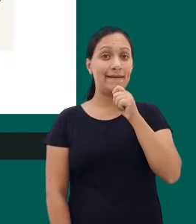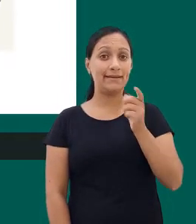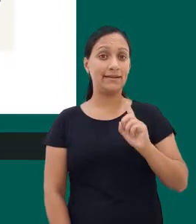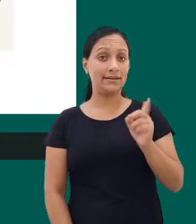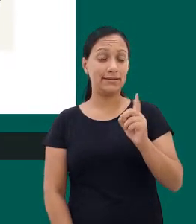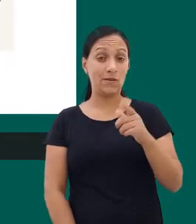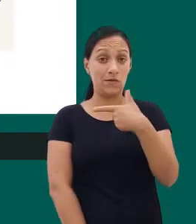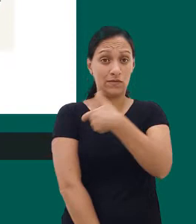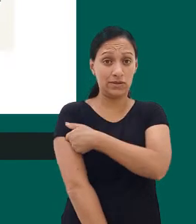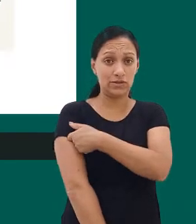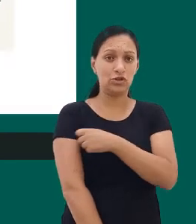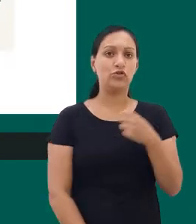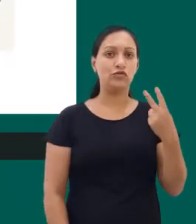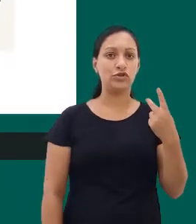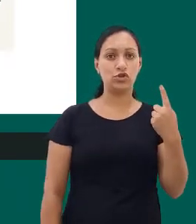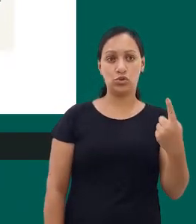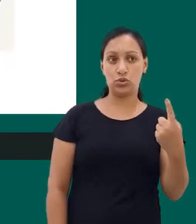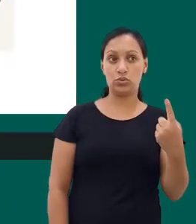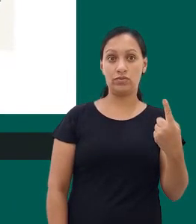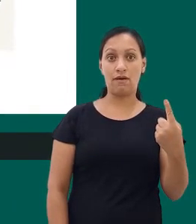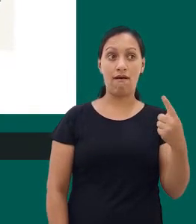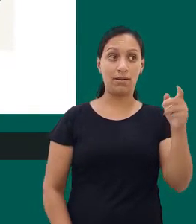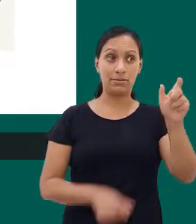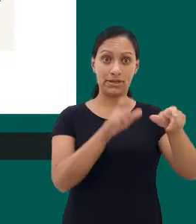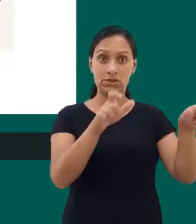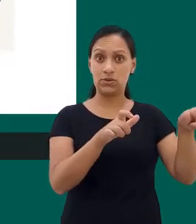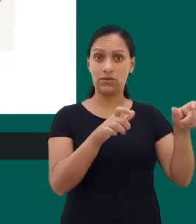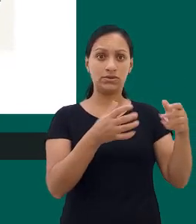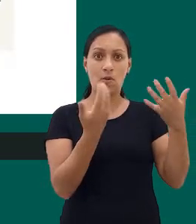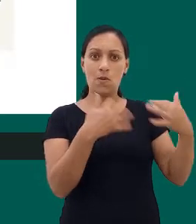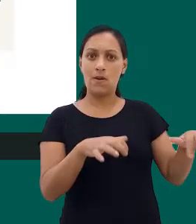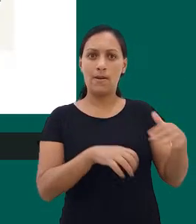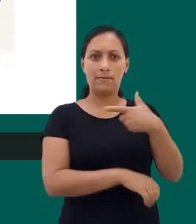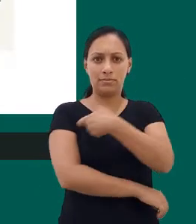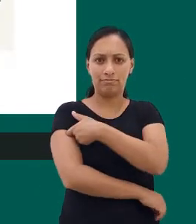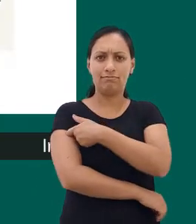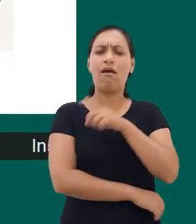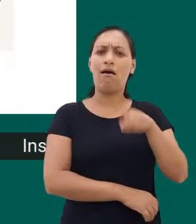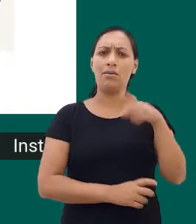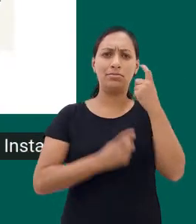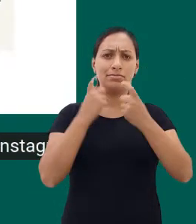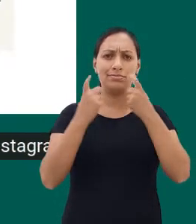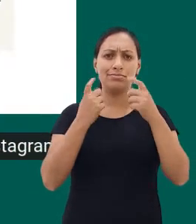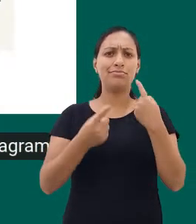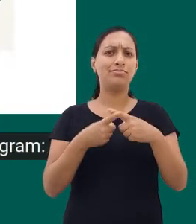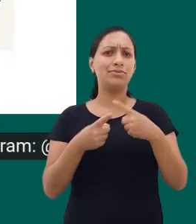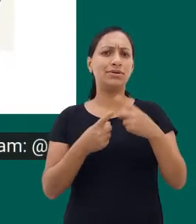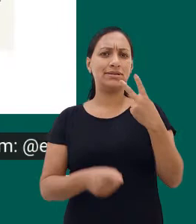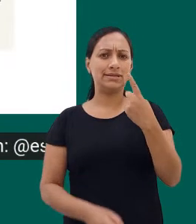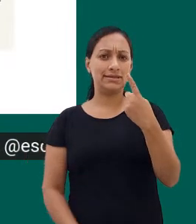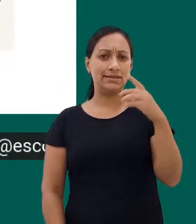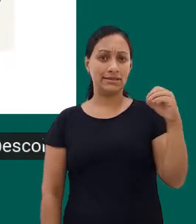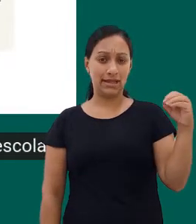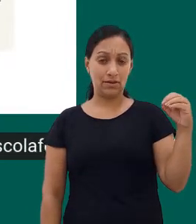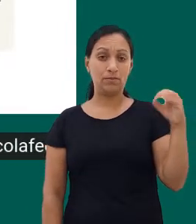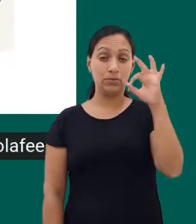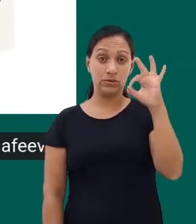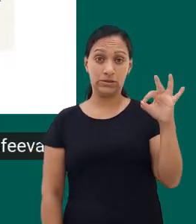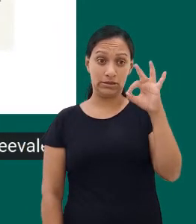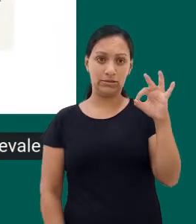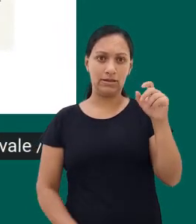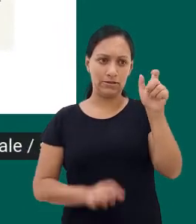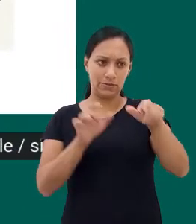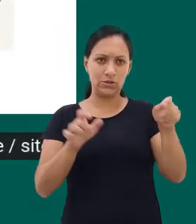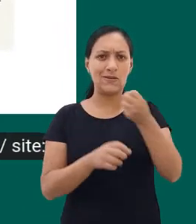vacinados, 21% diz que não quer se vacinar. É algo preocupante, pois 100% dos entrevistados relataram